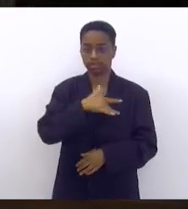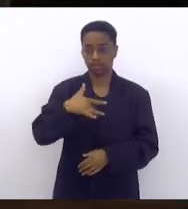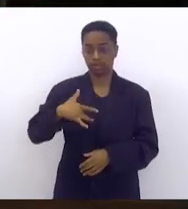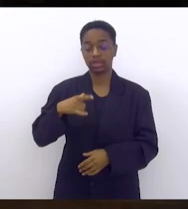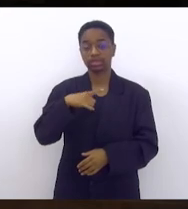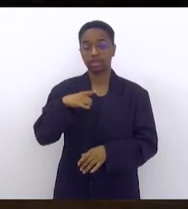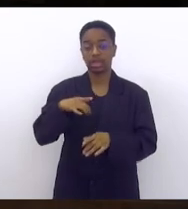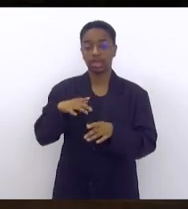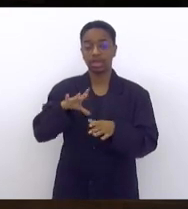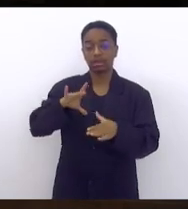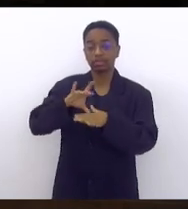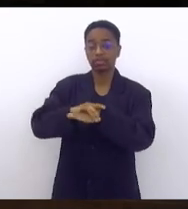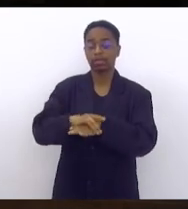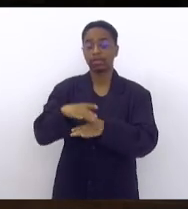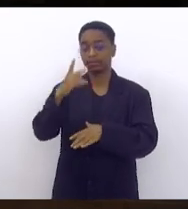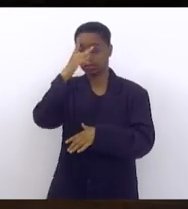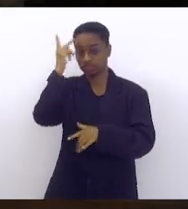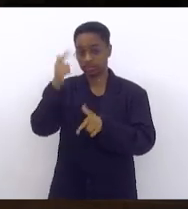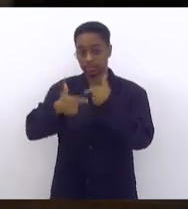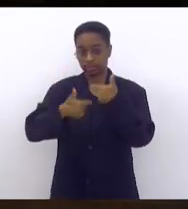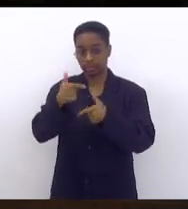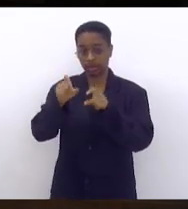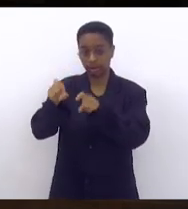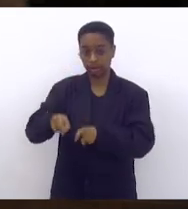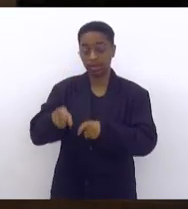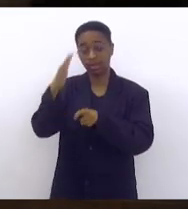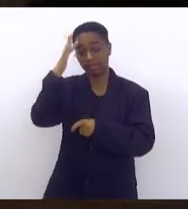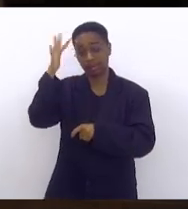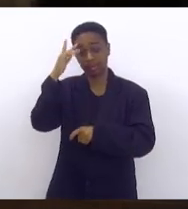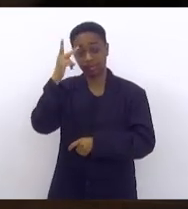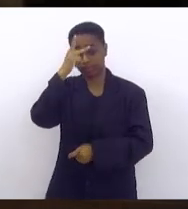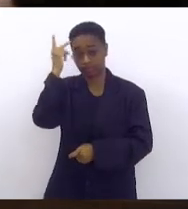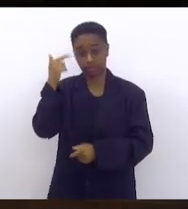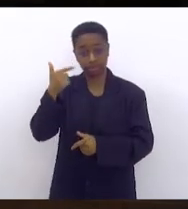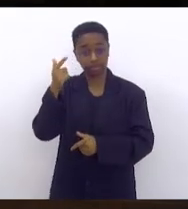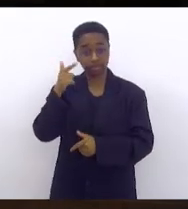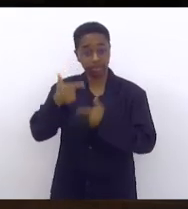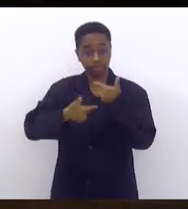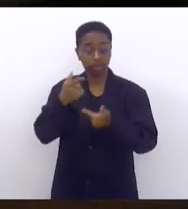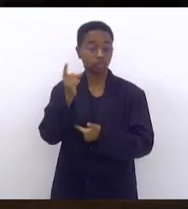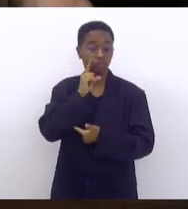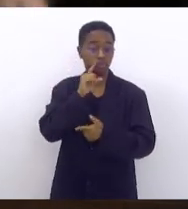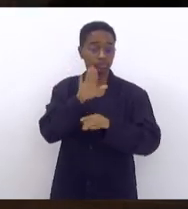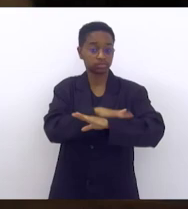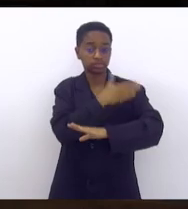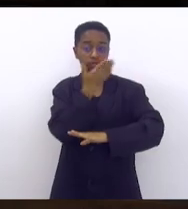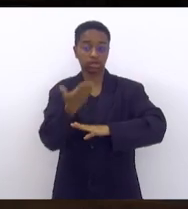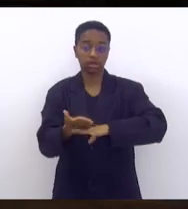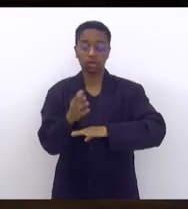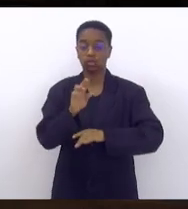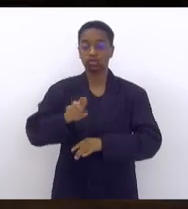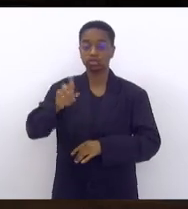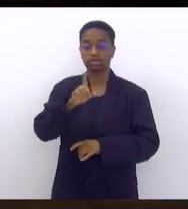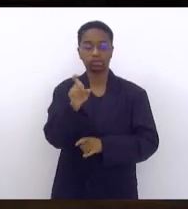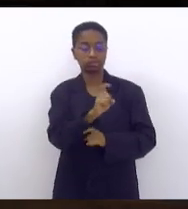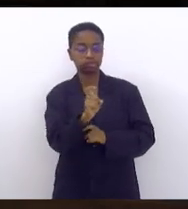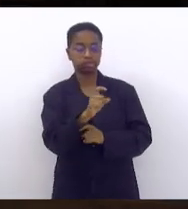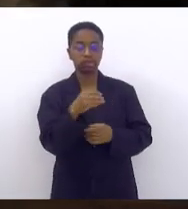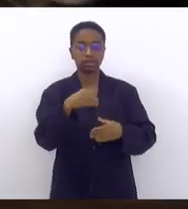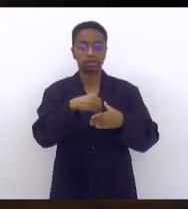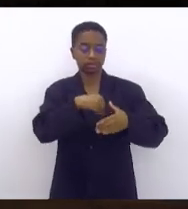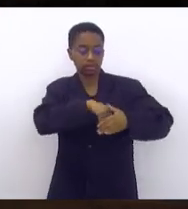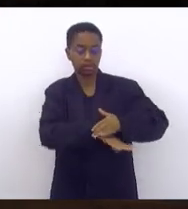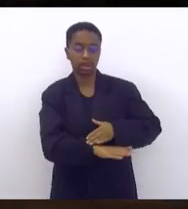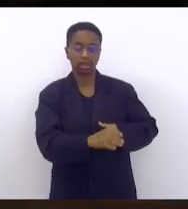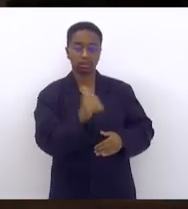que tem, você imagina com alguém que trabalha de 8 às 5 cotidianamente com inseticida, dentro da sua bolsa. E muitos de nós não